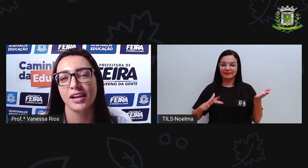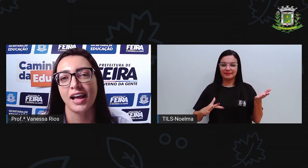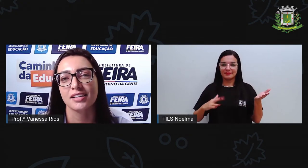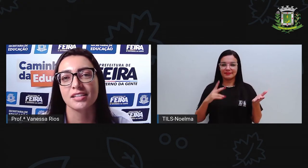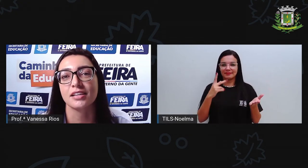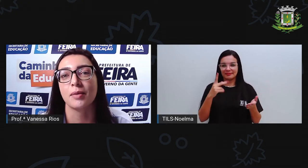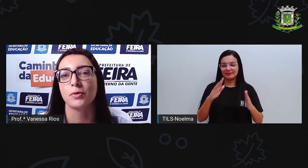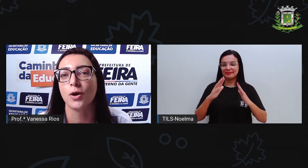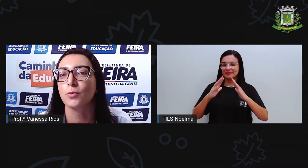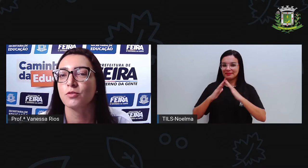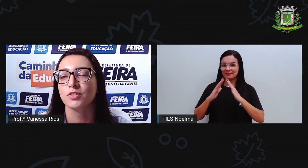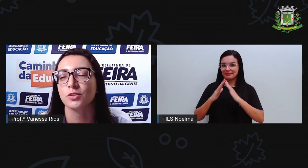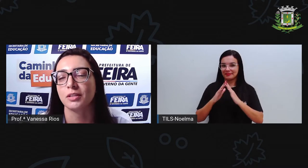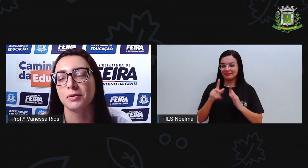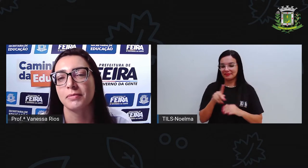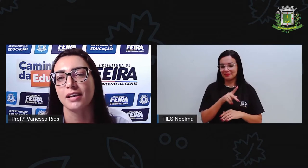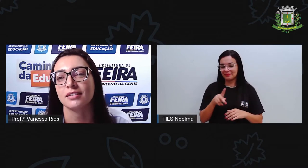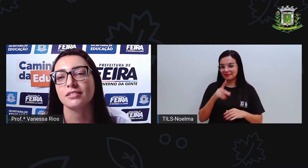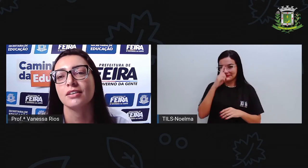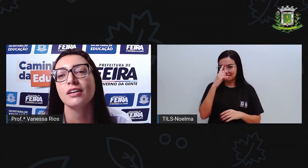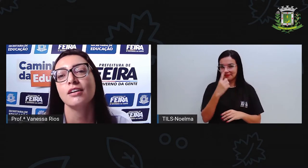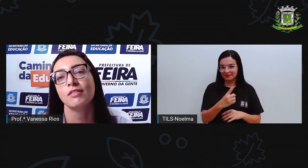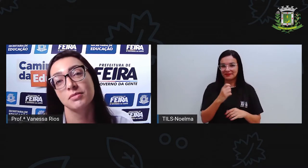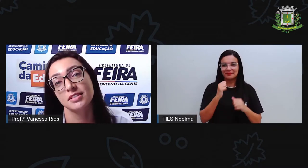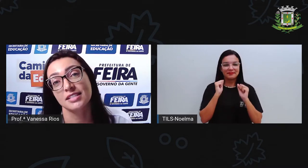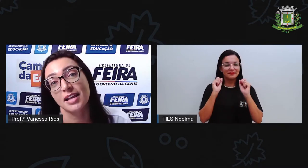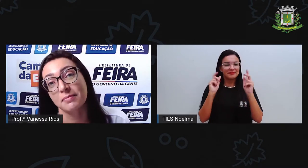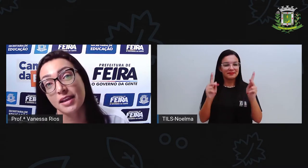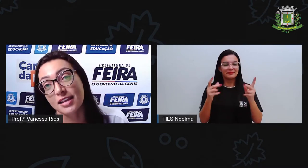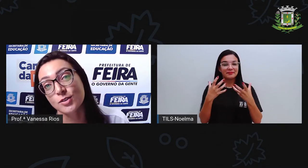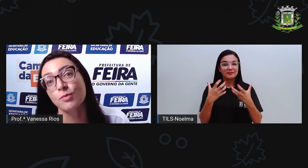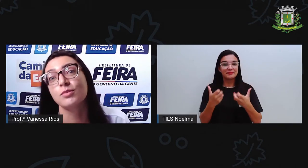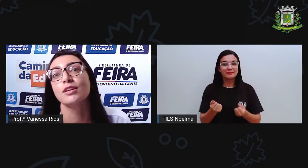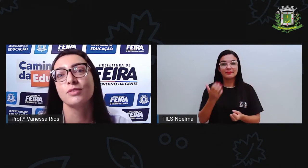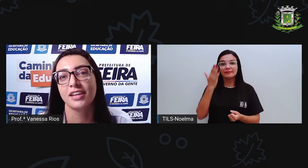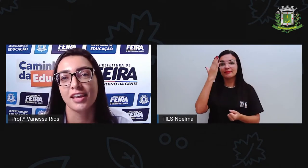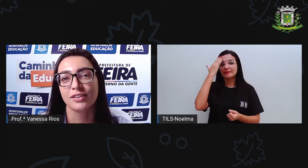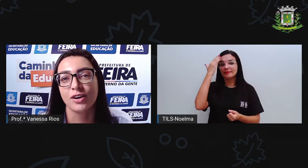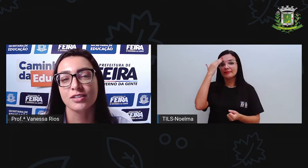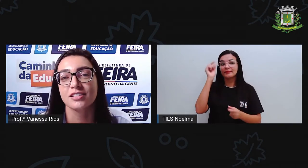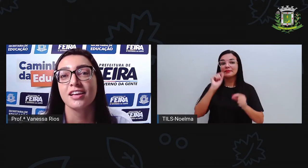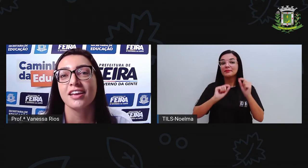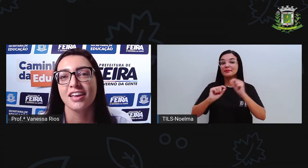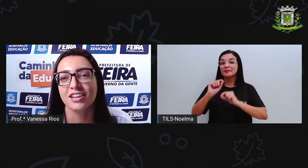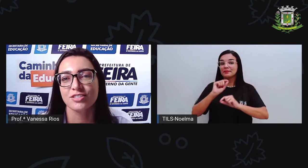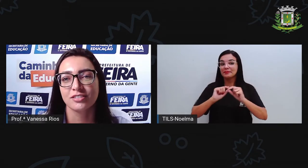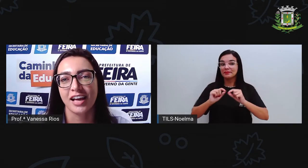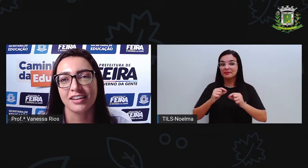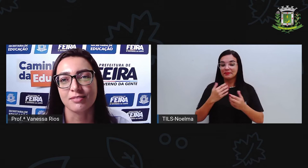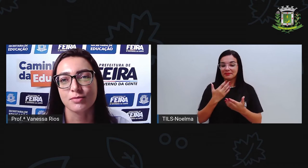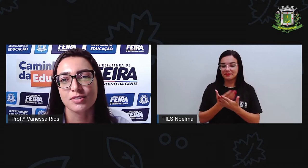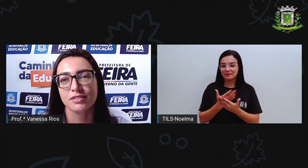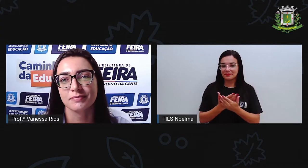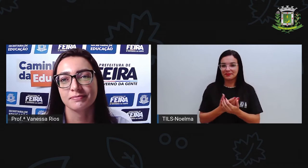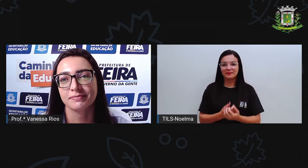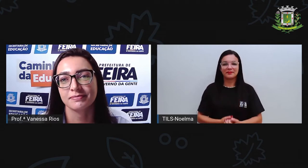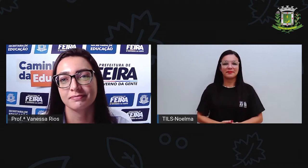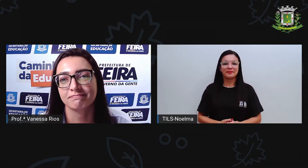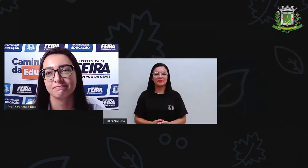Da sua casa aí, que a pró e o professor está preparando. Vamos lá saber sobre o que nós estudaremos.